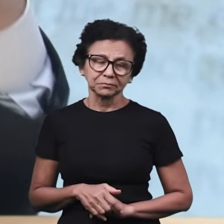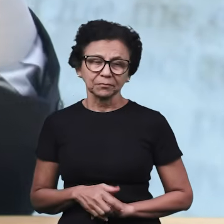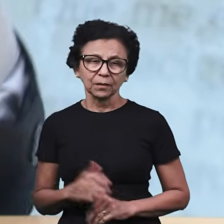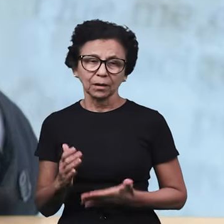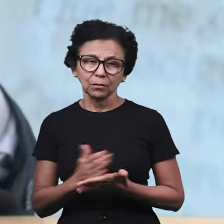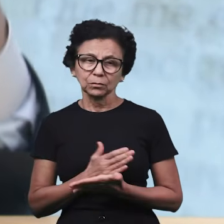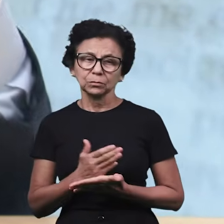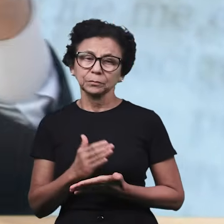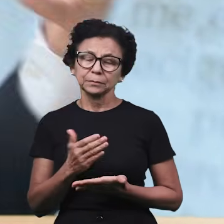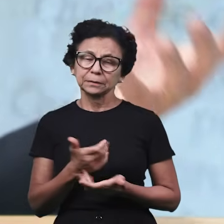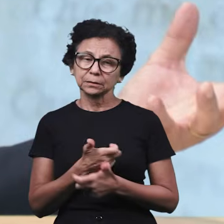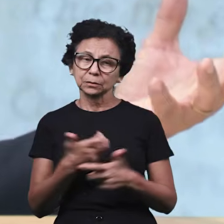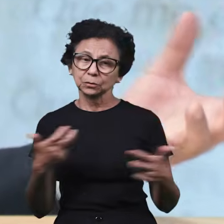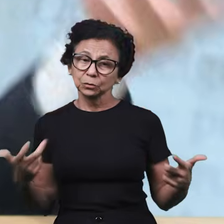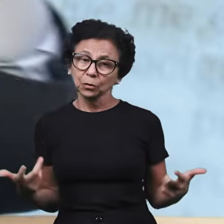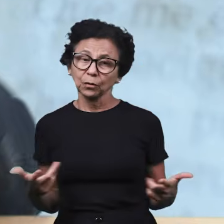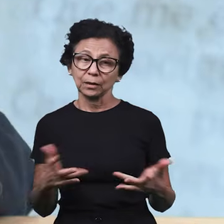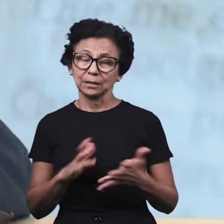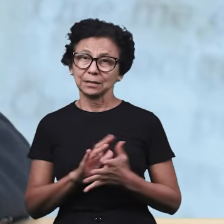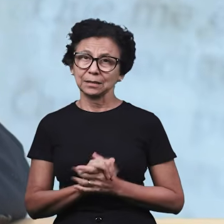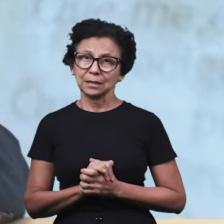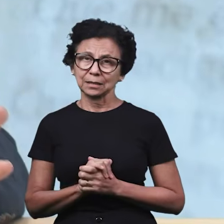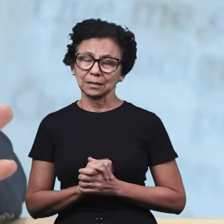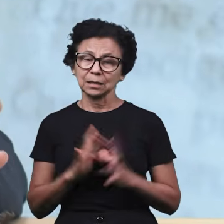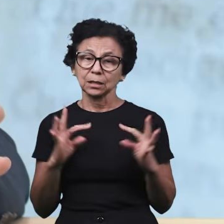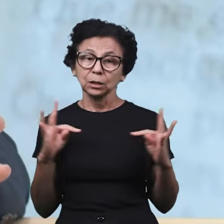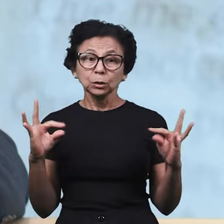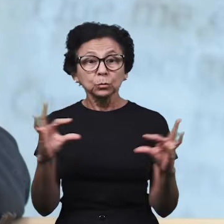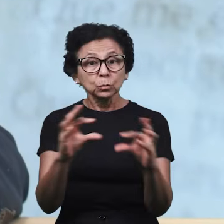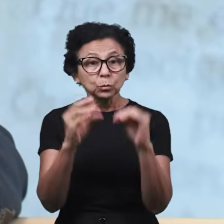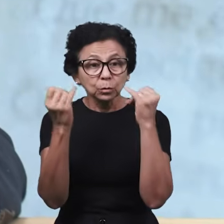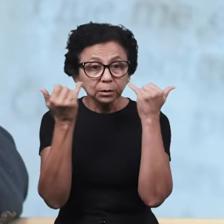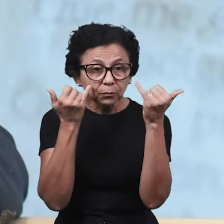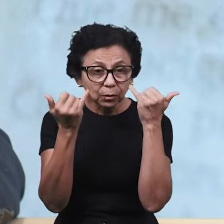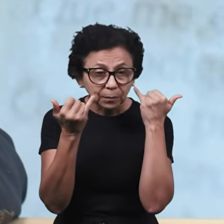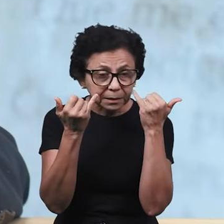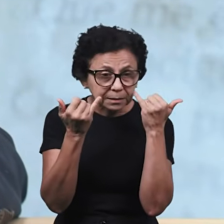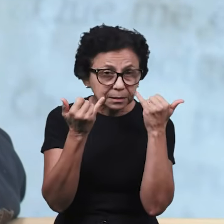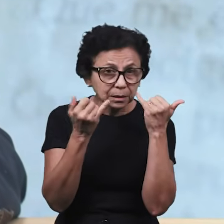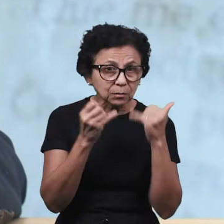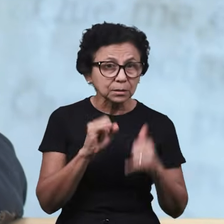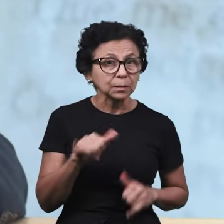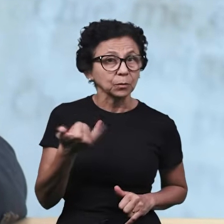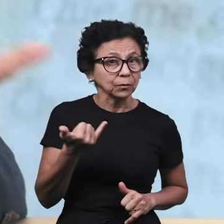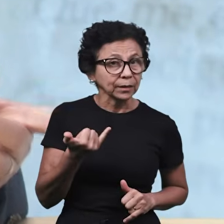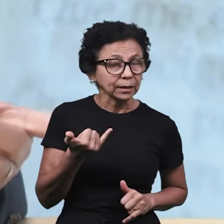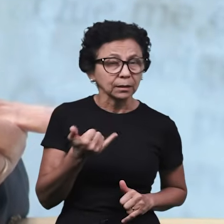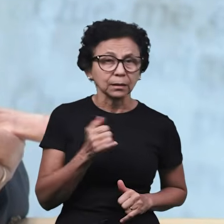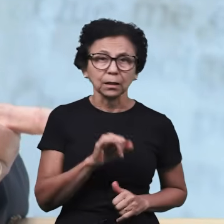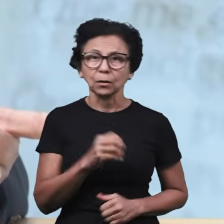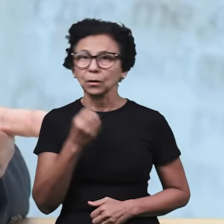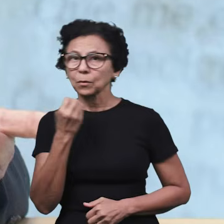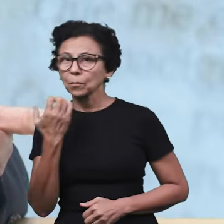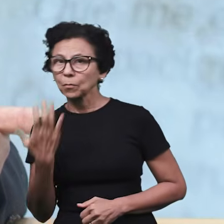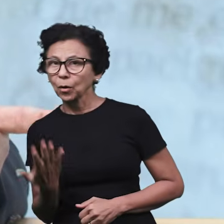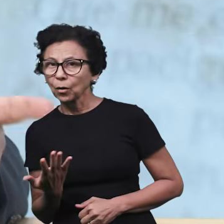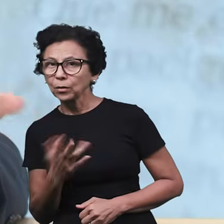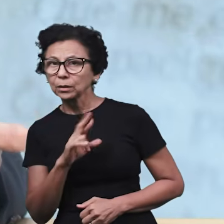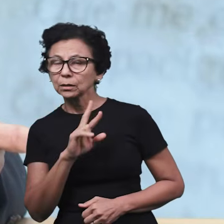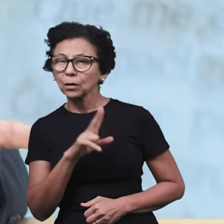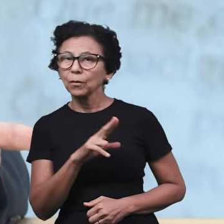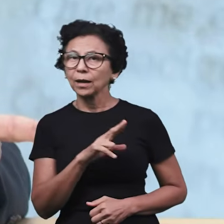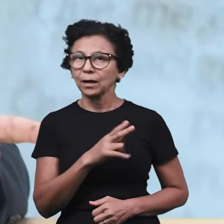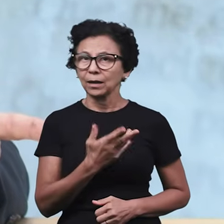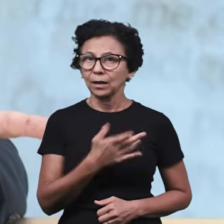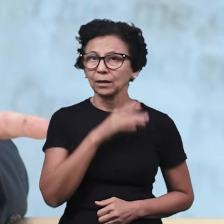tempo crer, confiar que tudo que está ao nosso redor é aproveitável. Não, existe o que é bom e existe o que não é bom, o